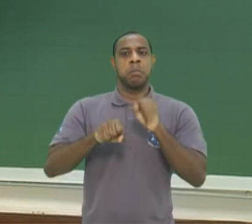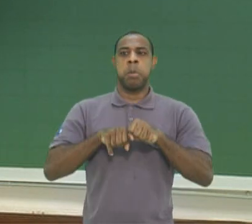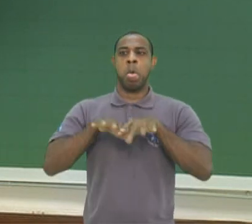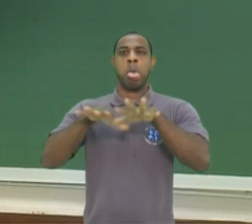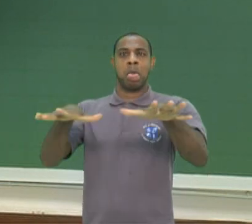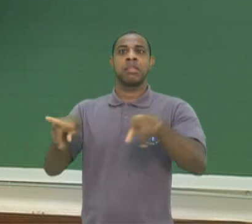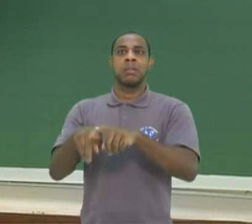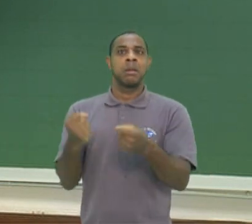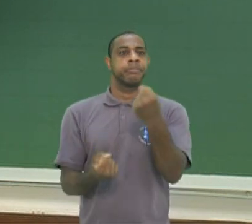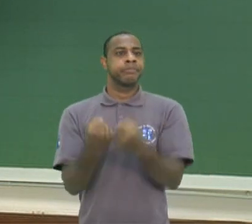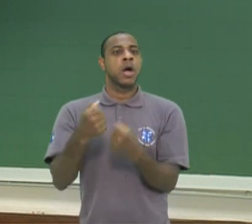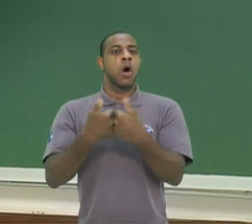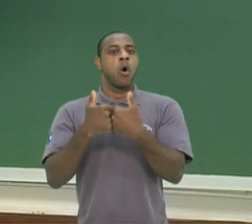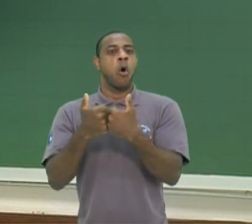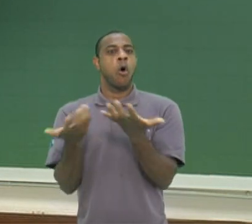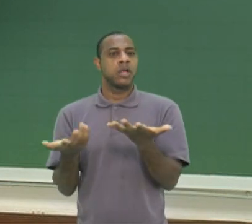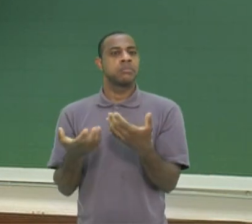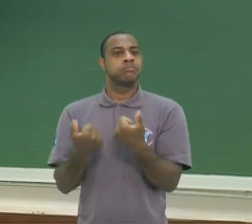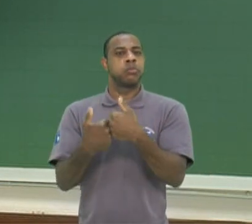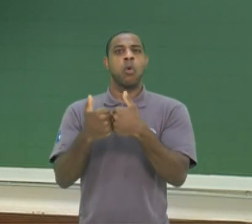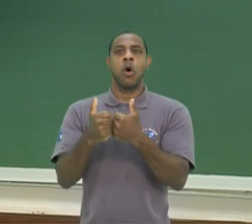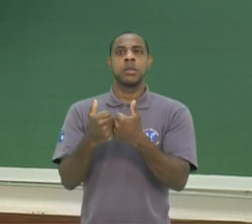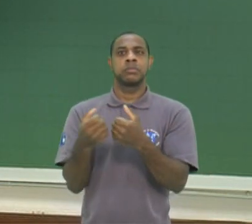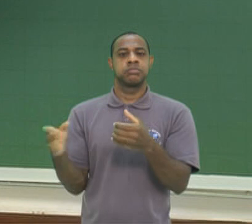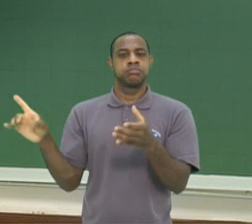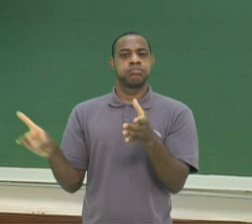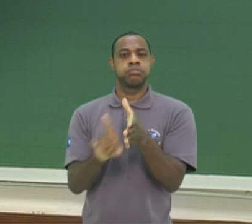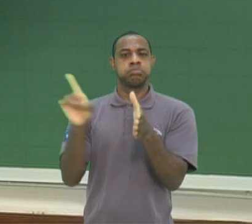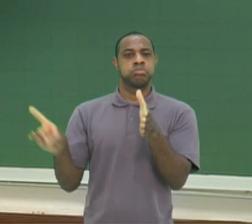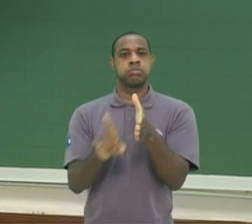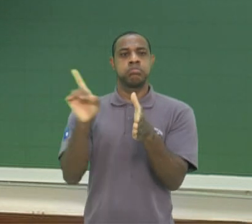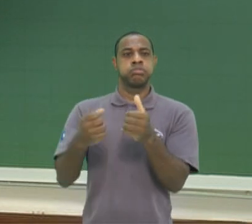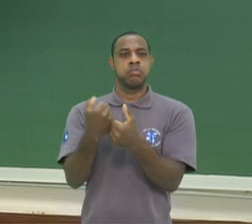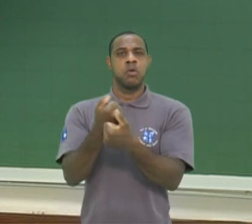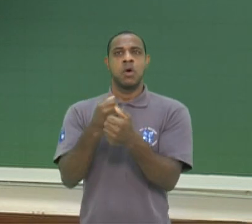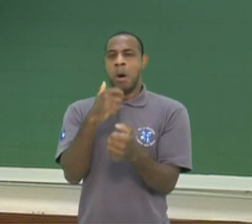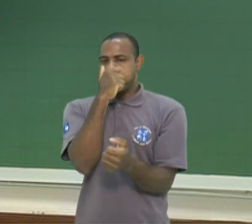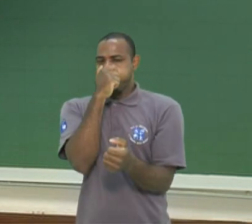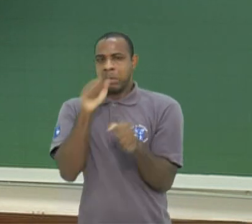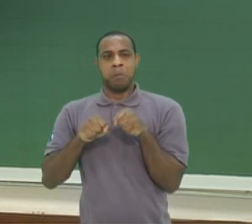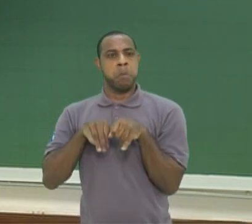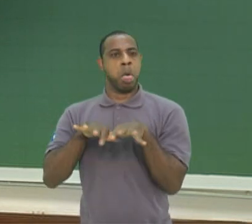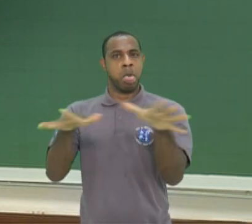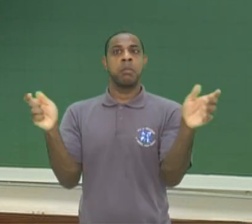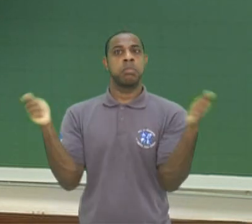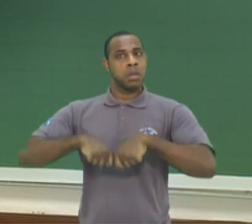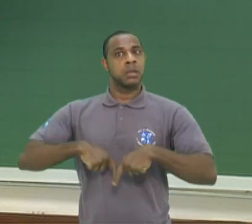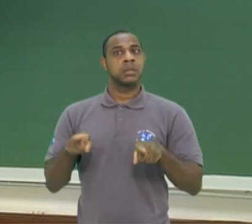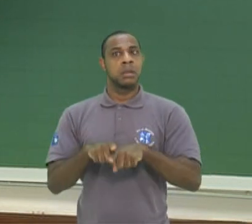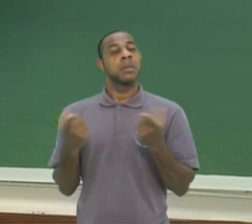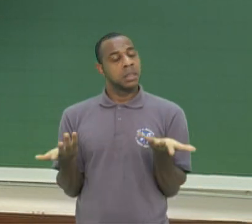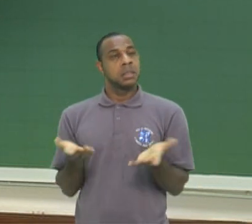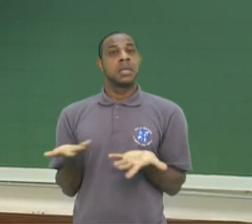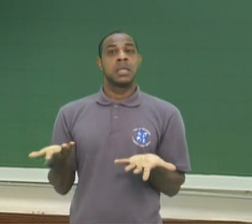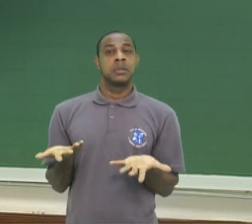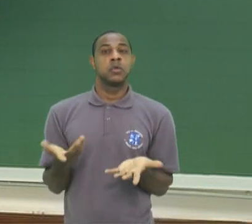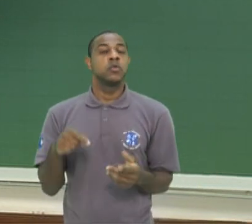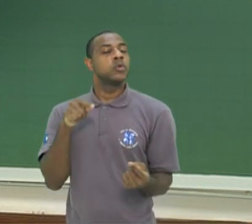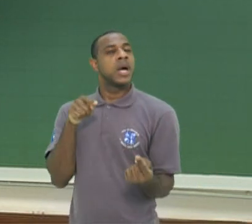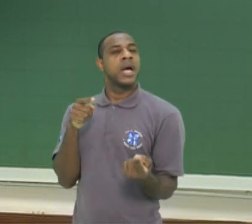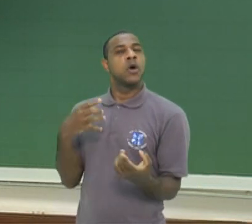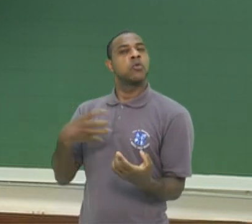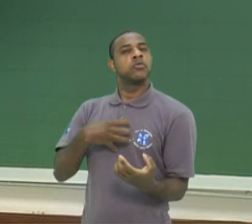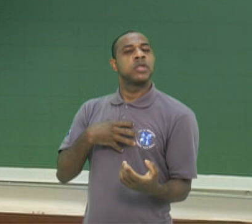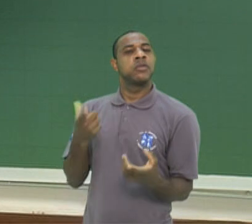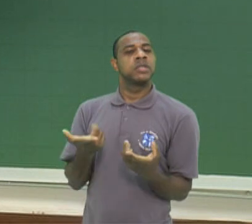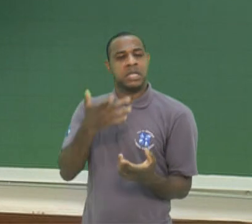do vírus. O transporte coletivo é algo que a gente poderia exemplificar. Então, a forma como as